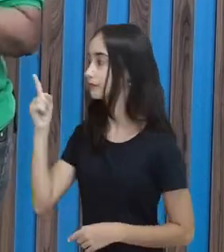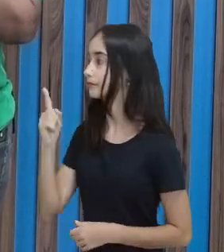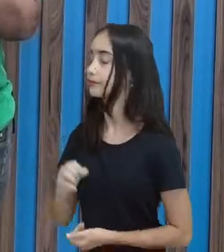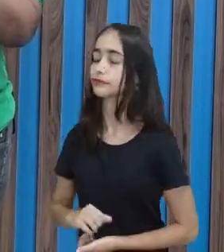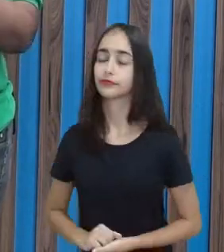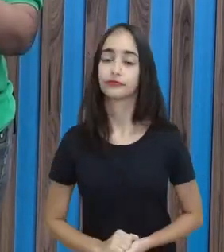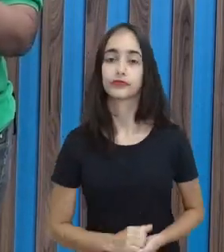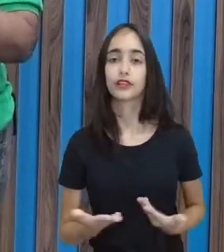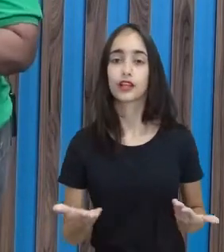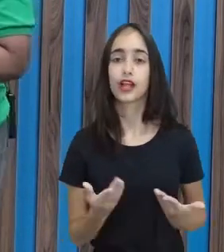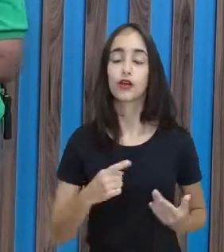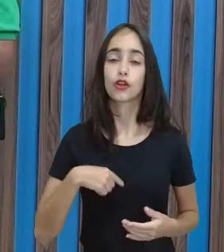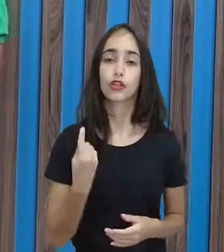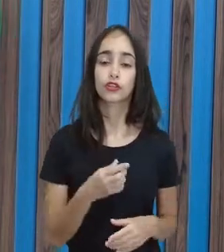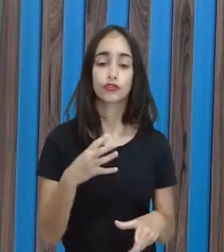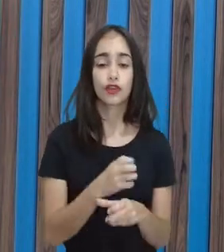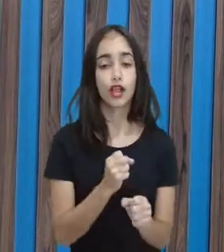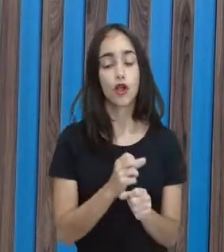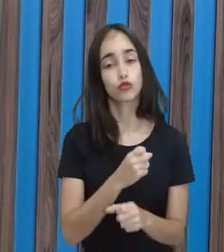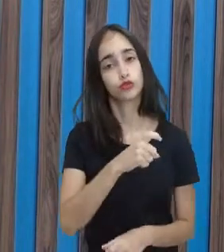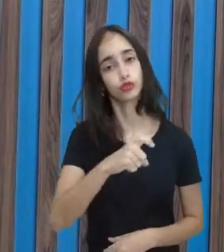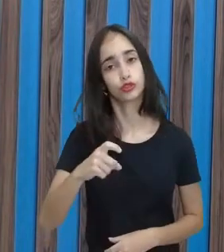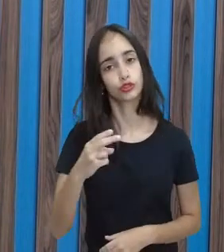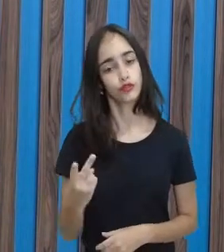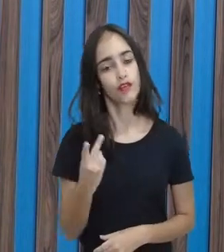calcular x.